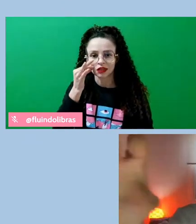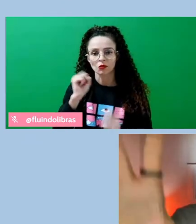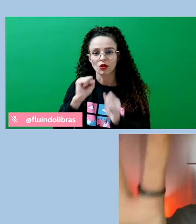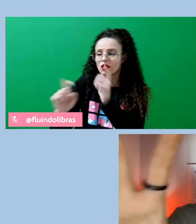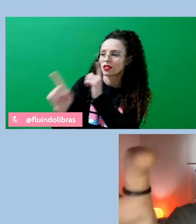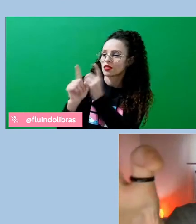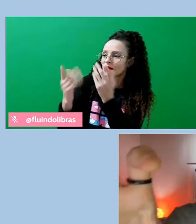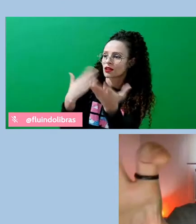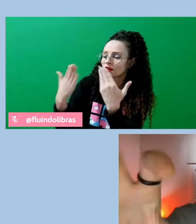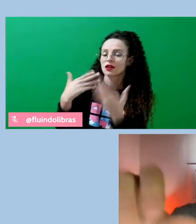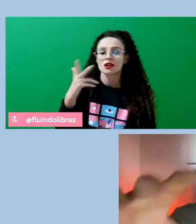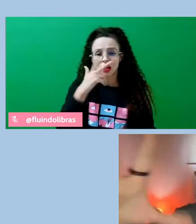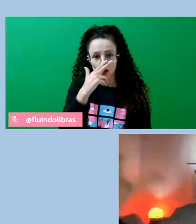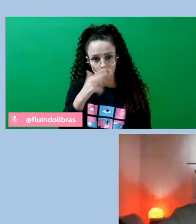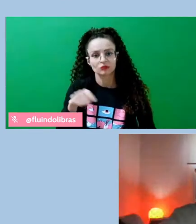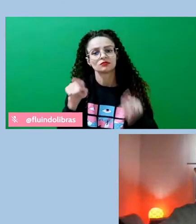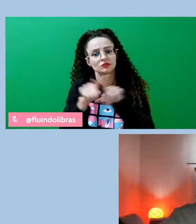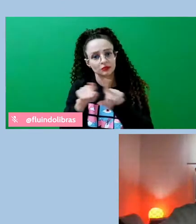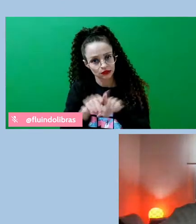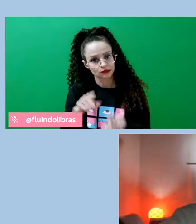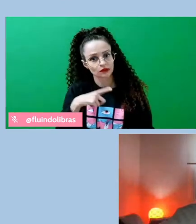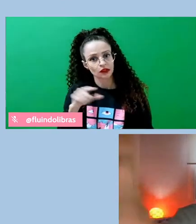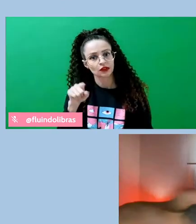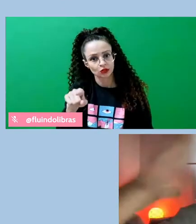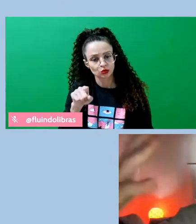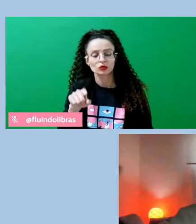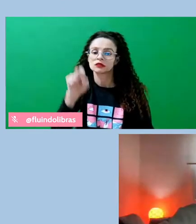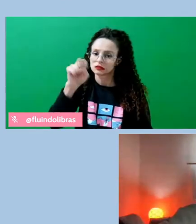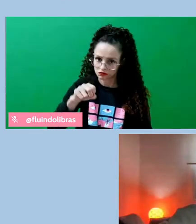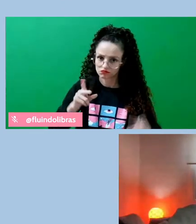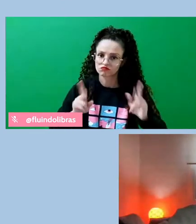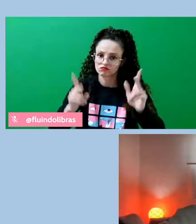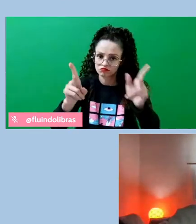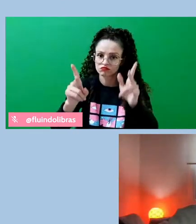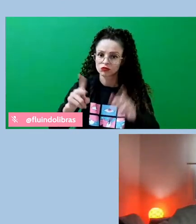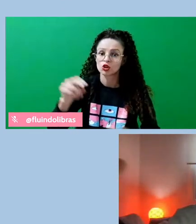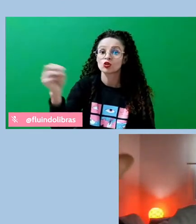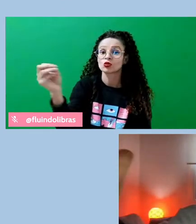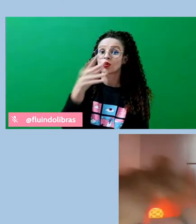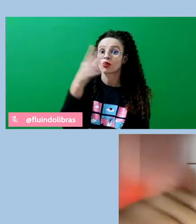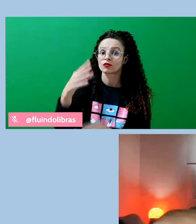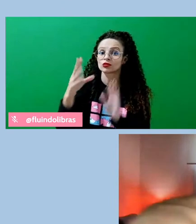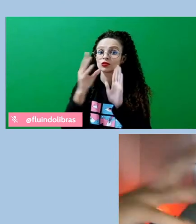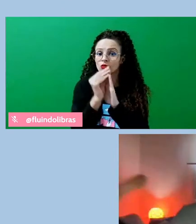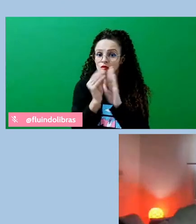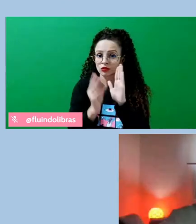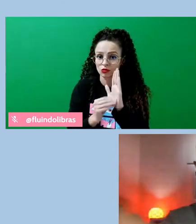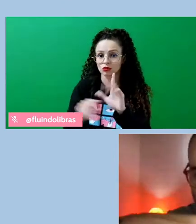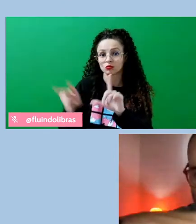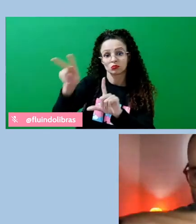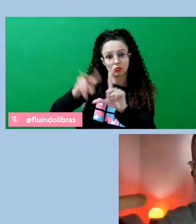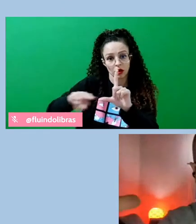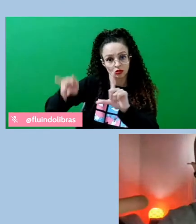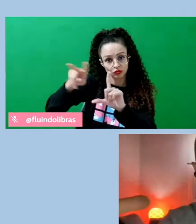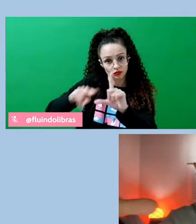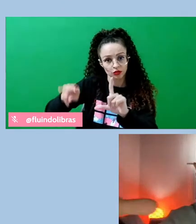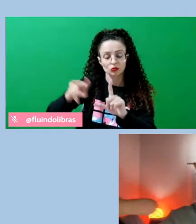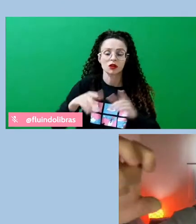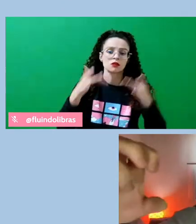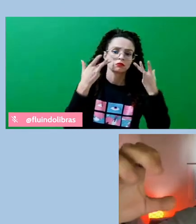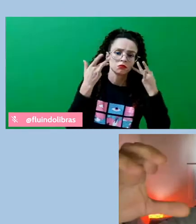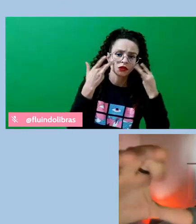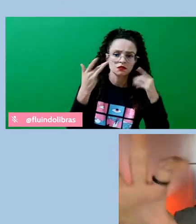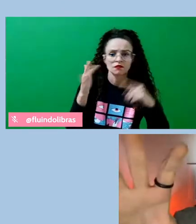cinemas e tal, eu acho que existe esse lugar ainda e eu acho que vai se manter. Novos conteúdos para o audiovisual, seja peça-filme, seja o que